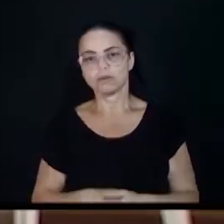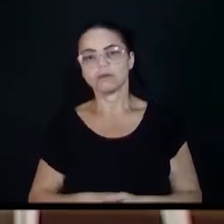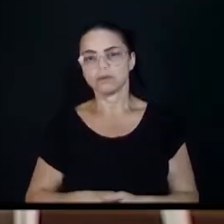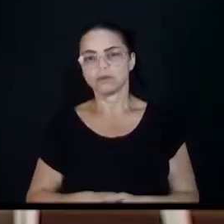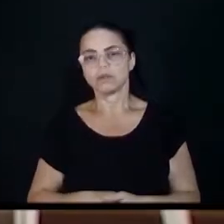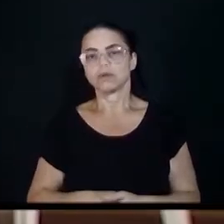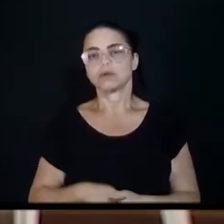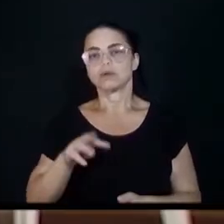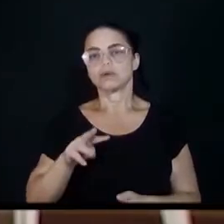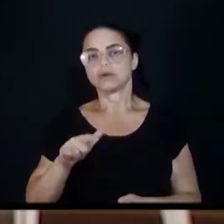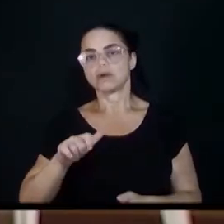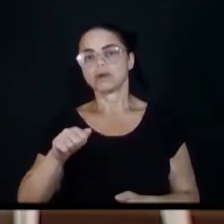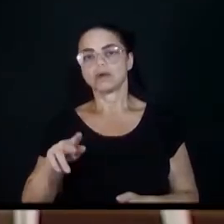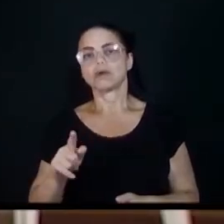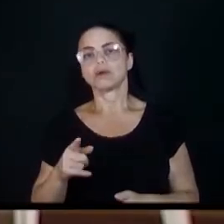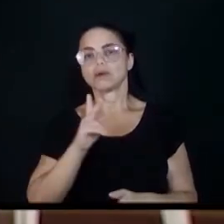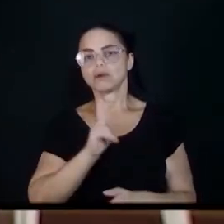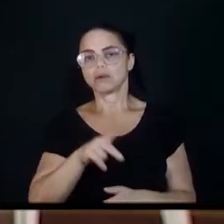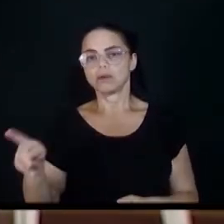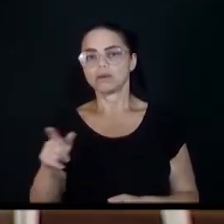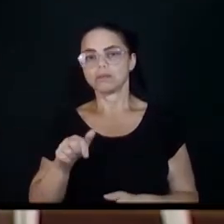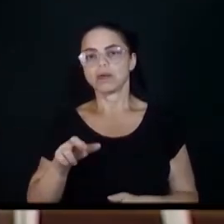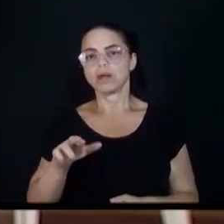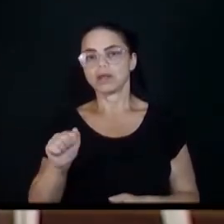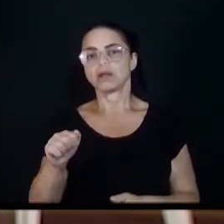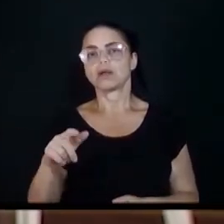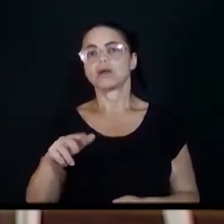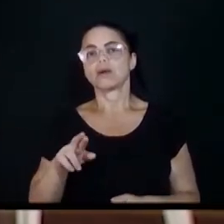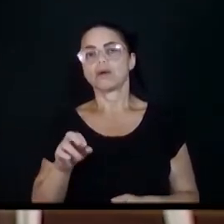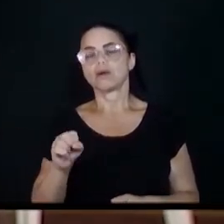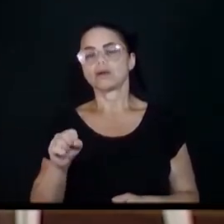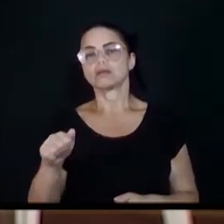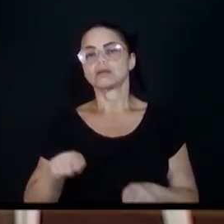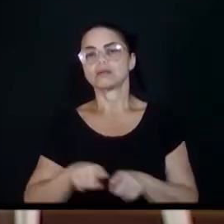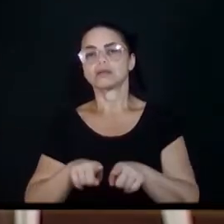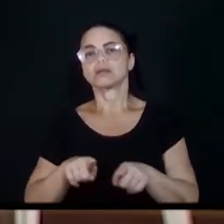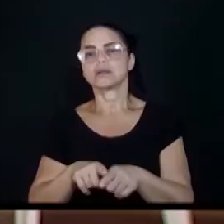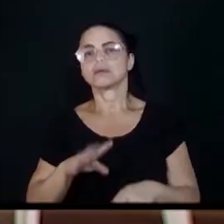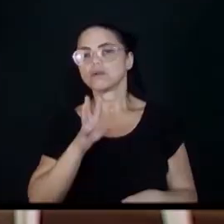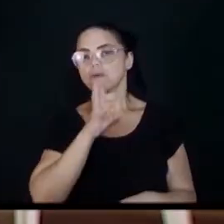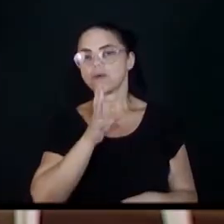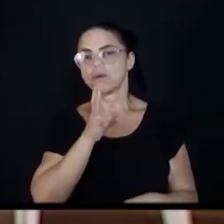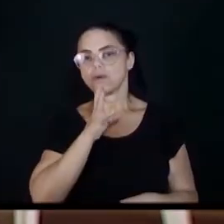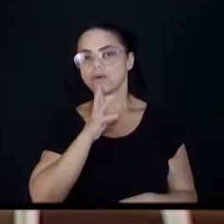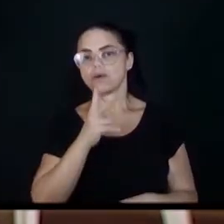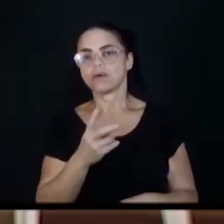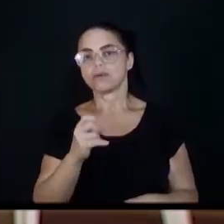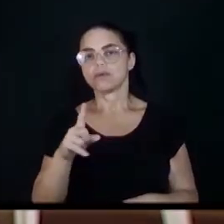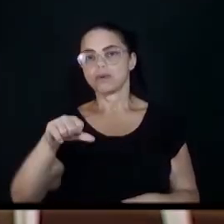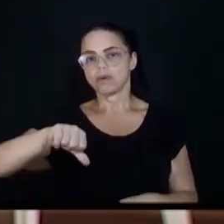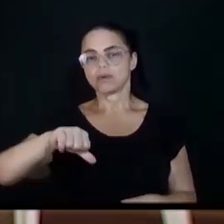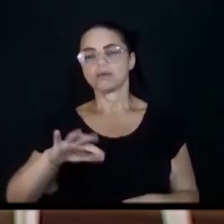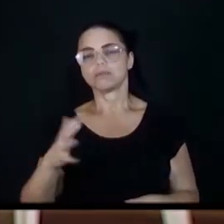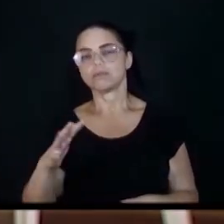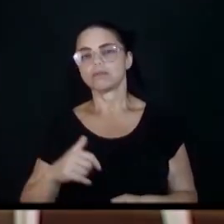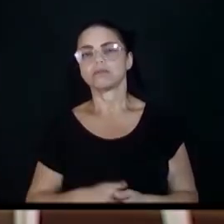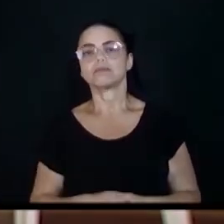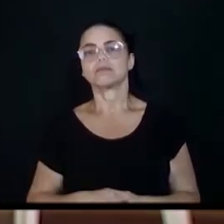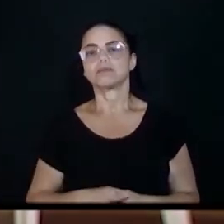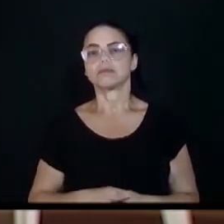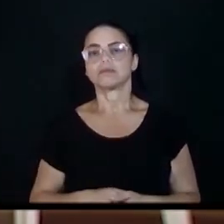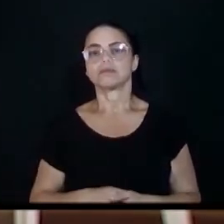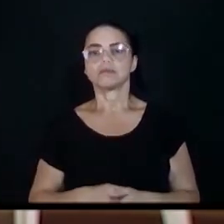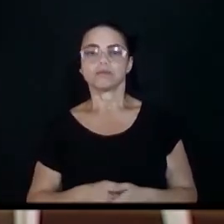meu professor lá no Maria Rosa também, e eu conheci ele em 2019, por aí. E eu faço com